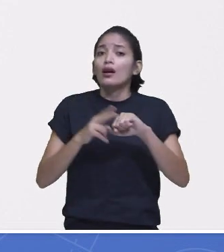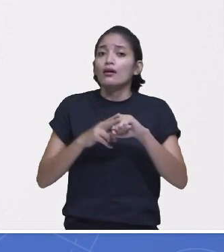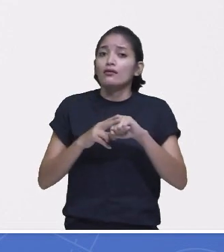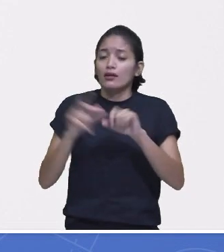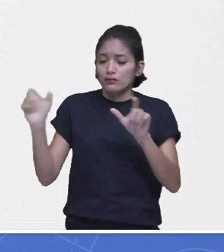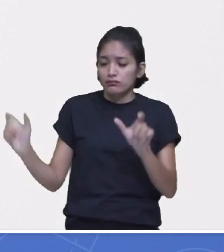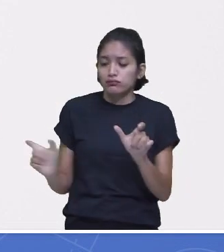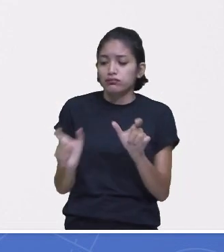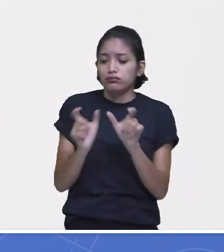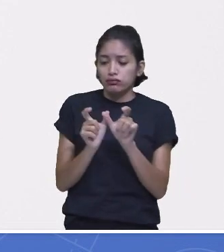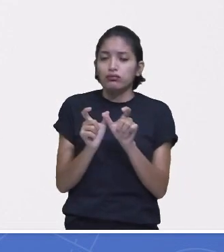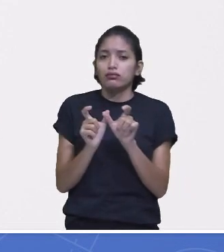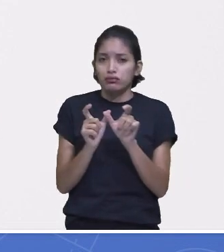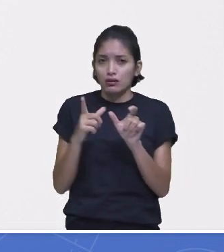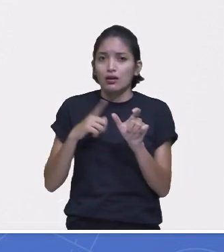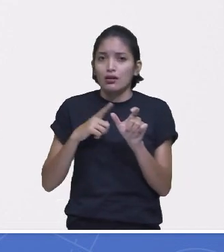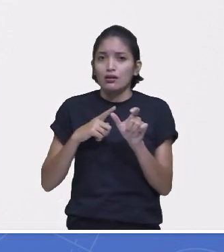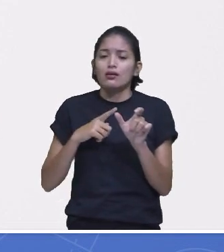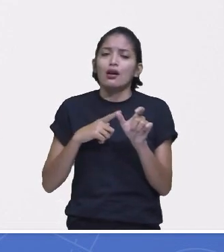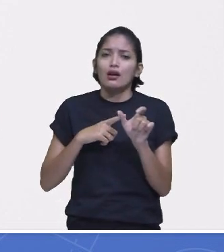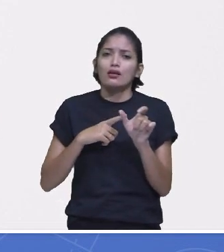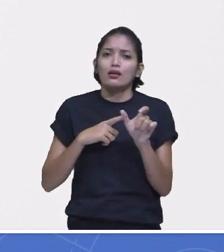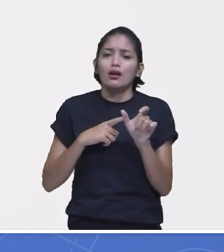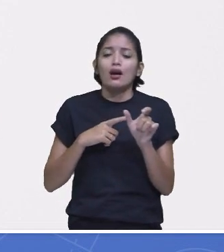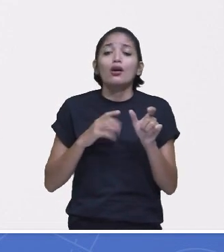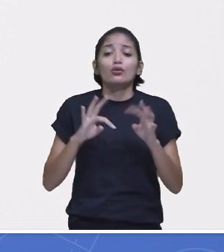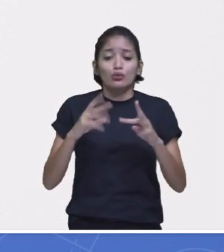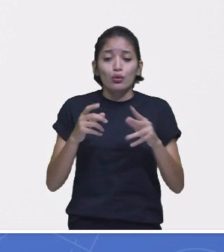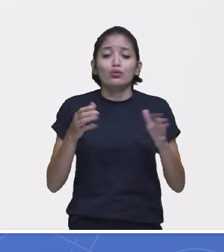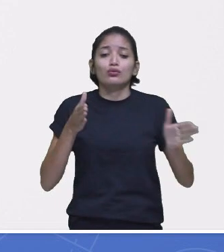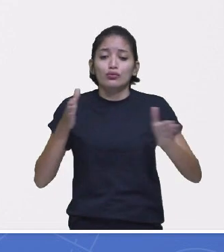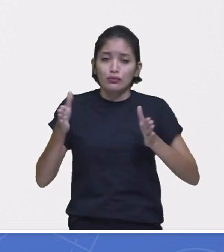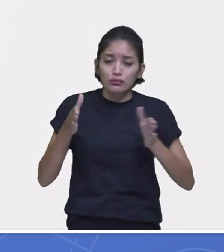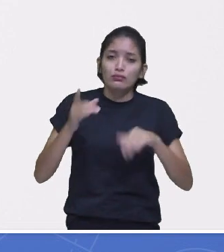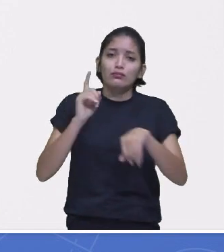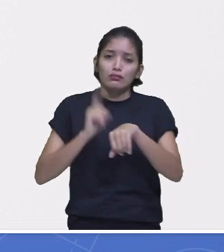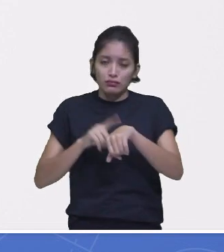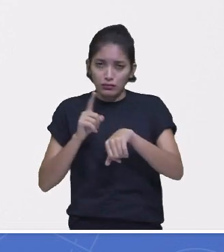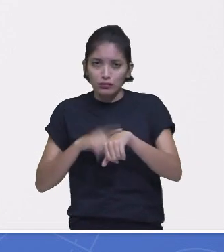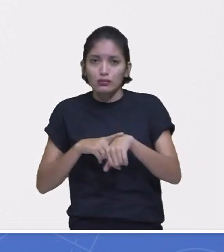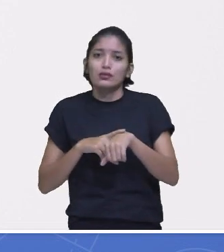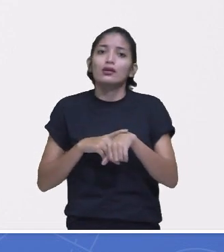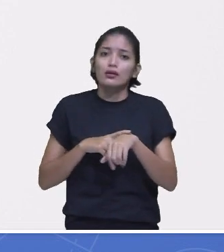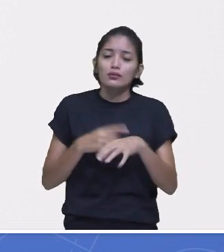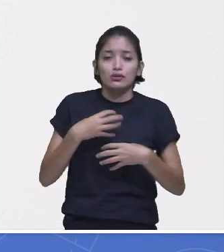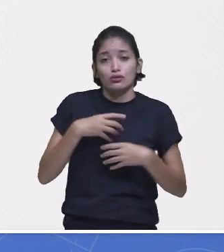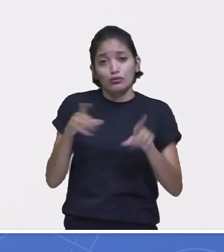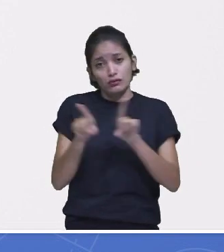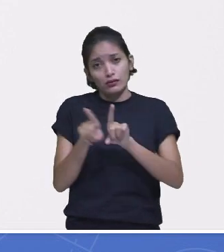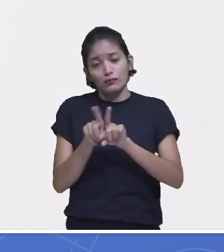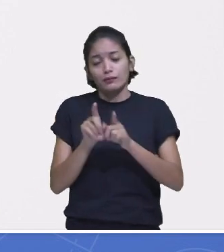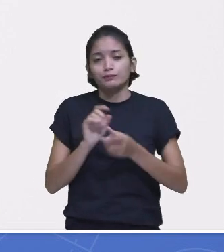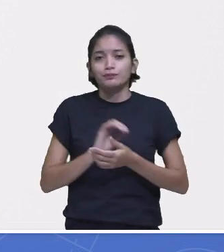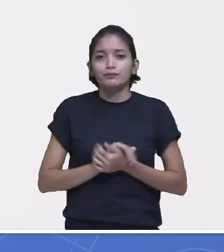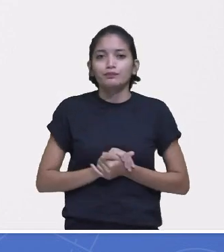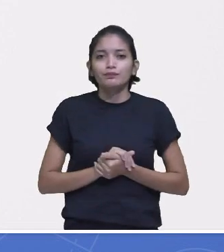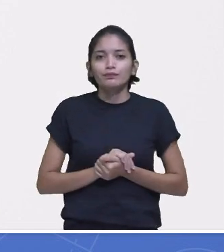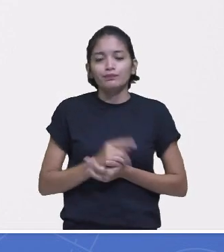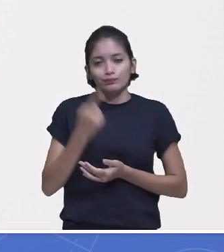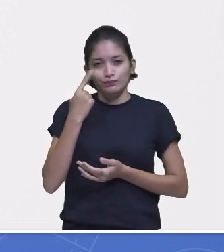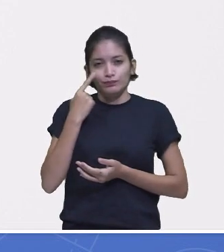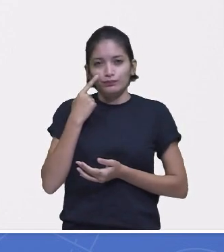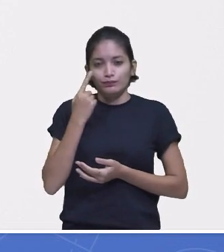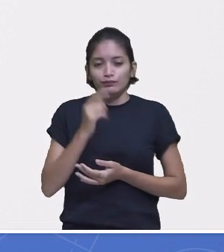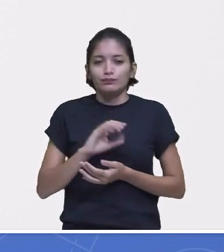presente em todas as pessoas, em todos os tempos, em todos os modos, ok? Bom, vejamos aqui,